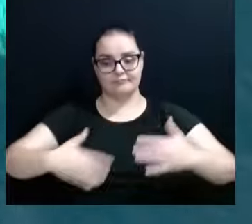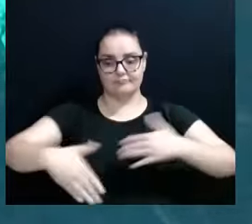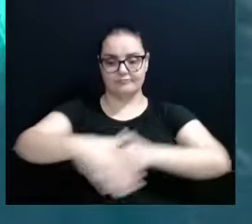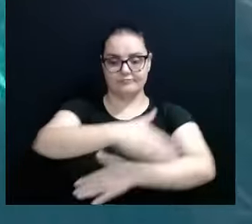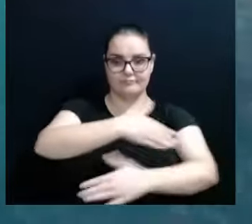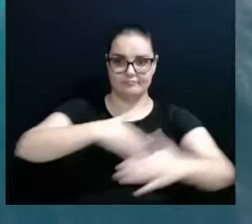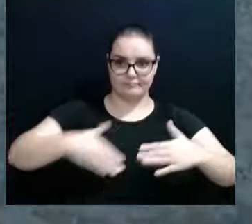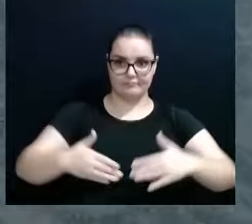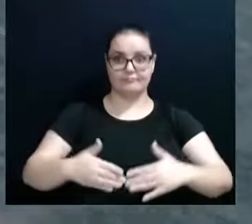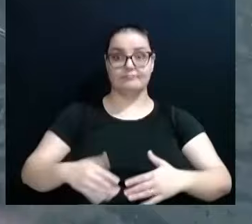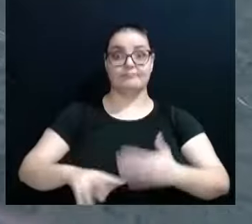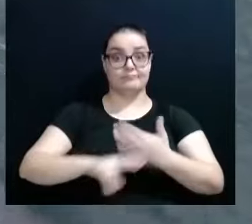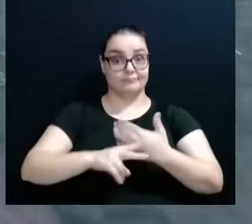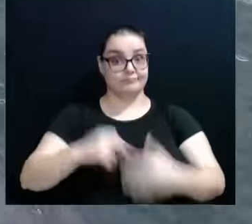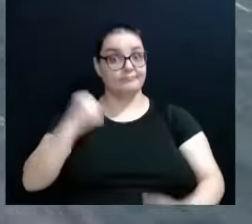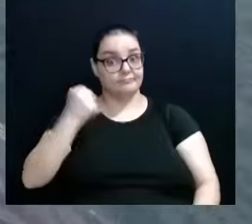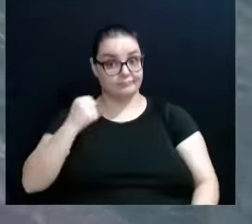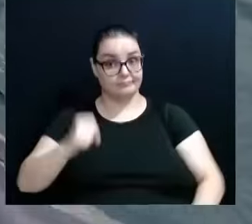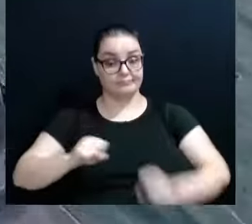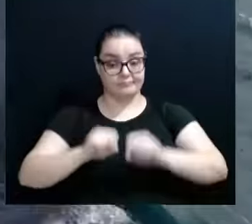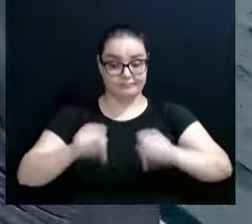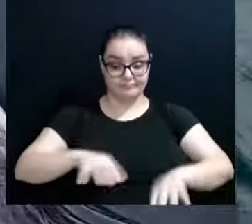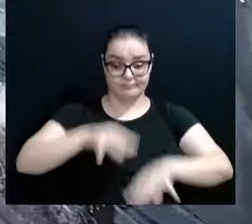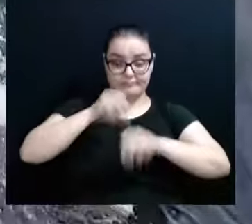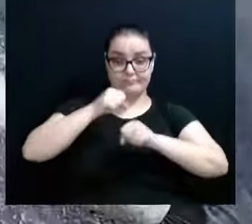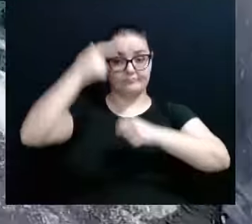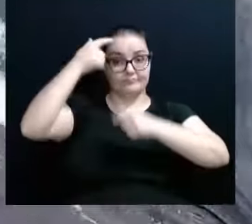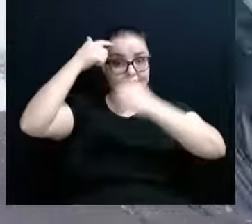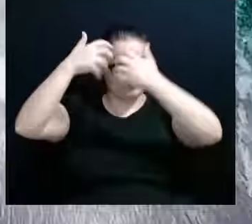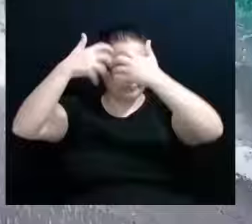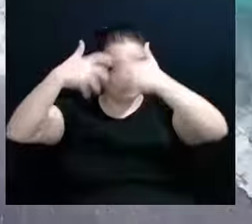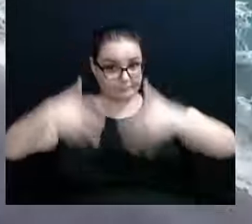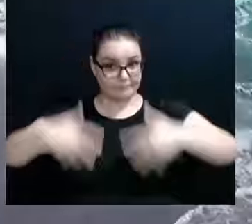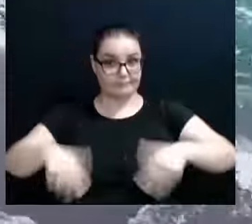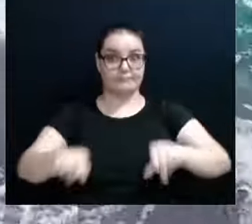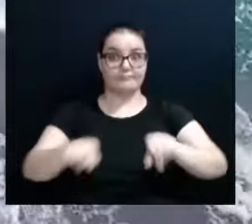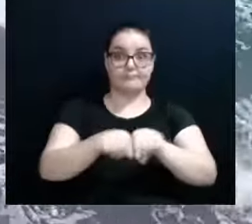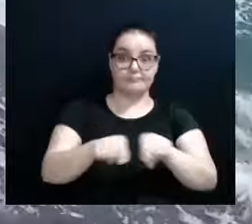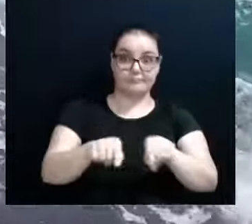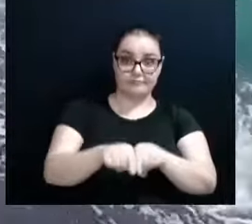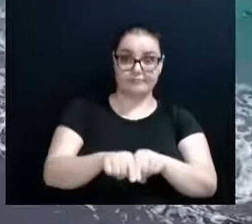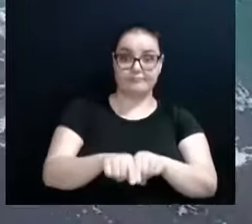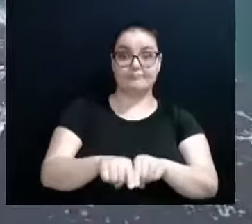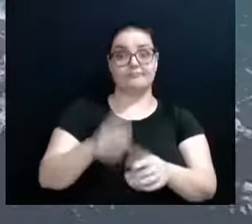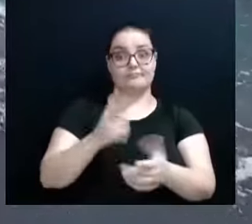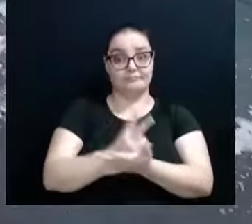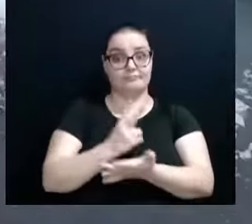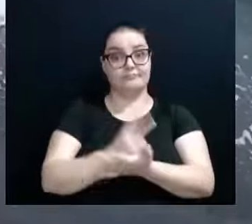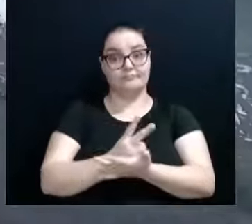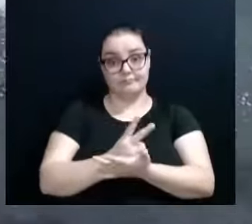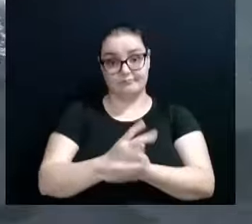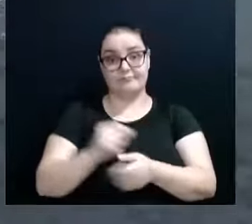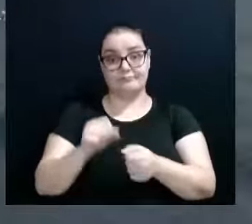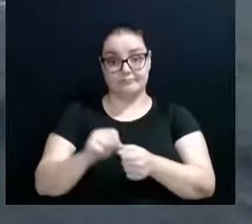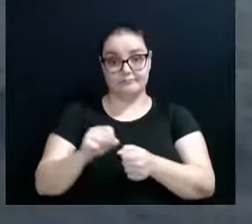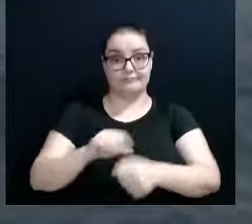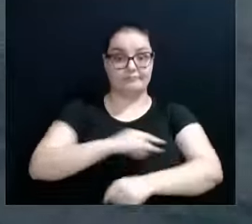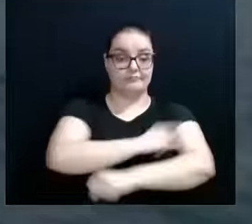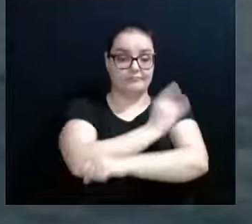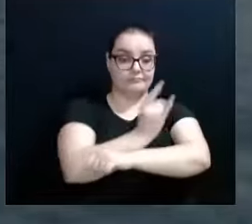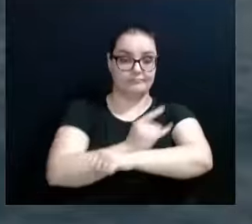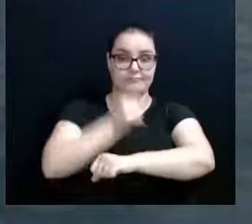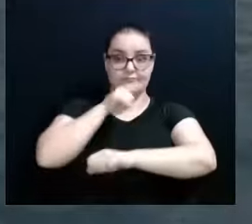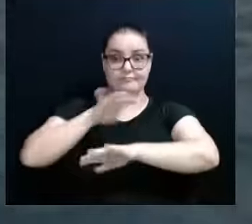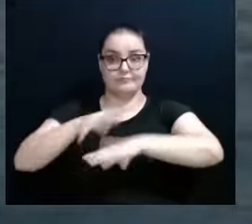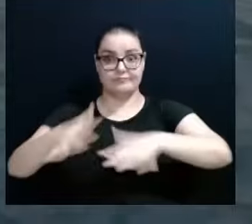no Mediterrâneo. Suas principais características incluem a transmissão, que ocorre pelo contato direto ou por